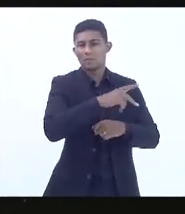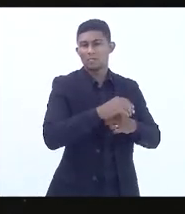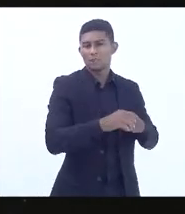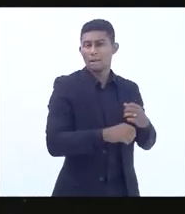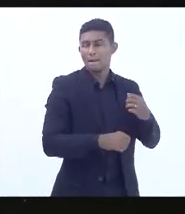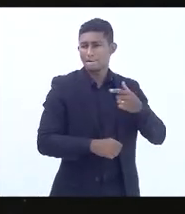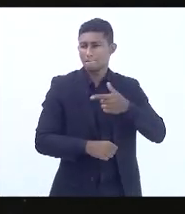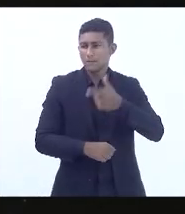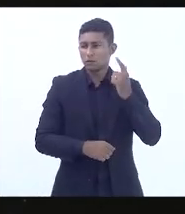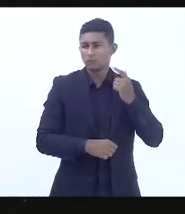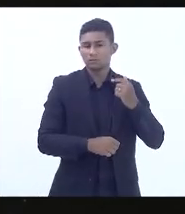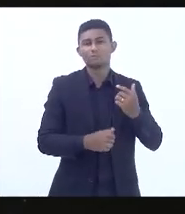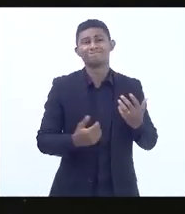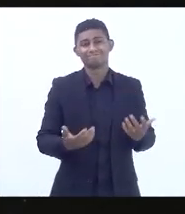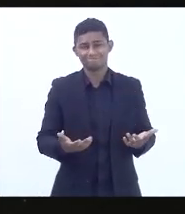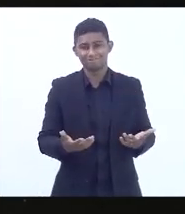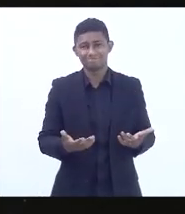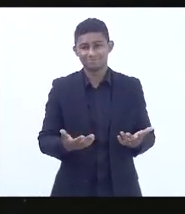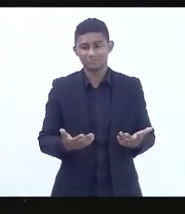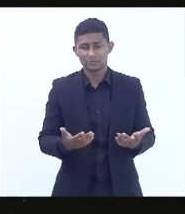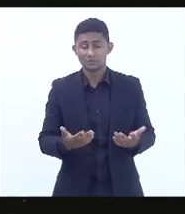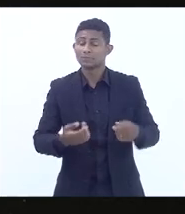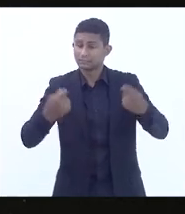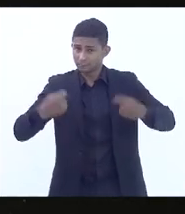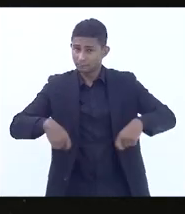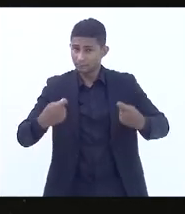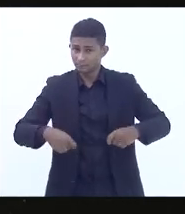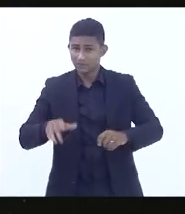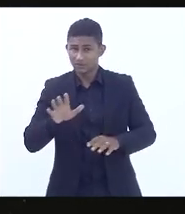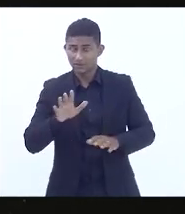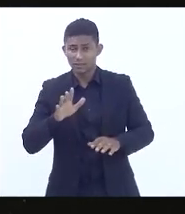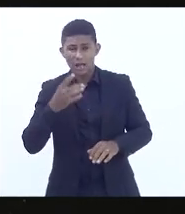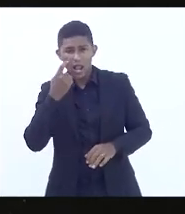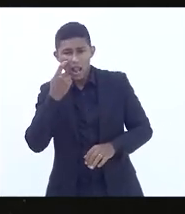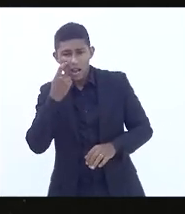não vê coração. Então, eu quero pedir